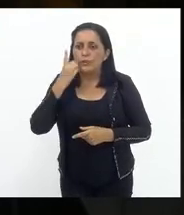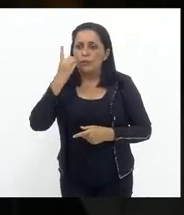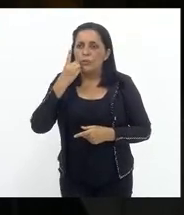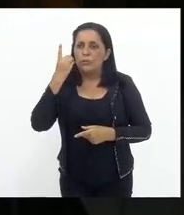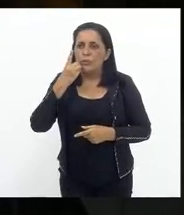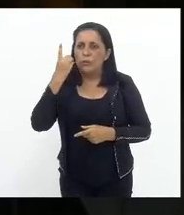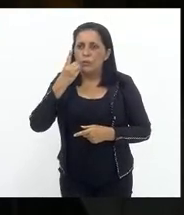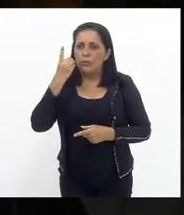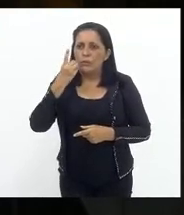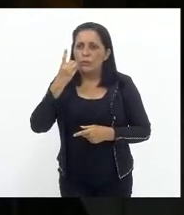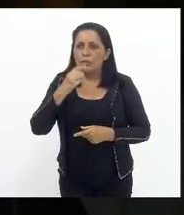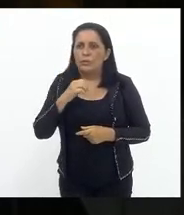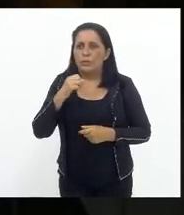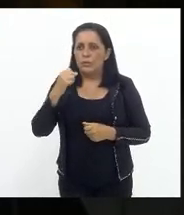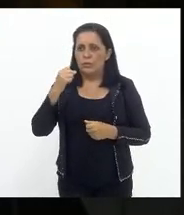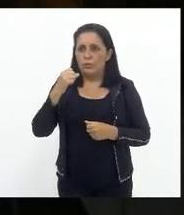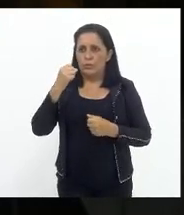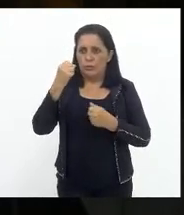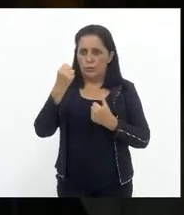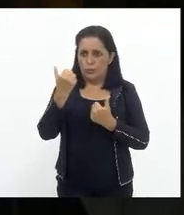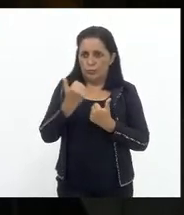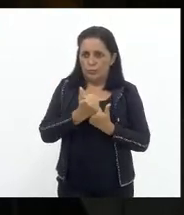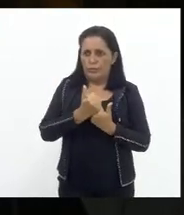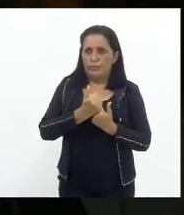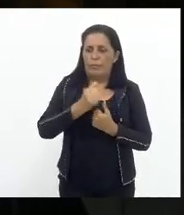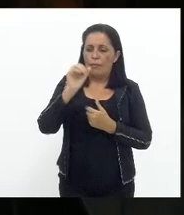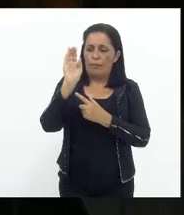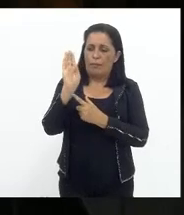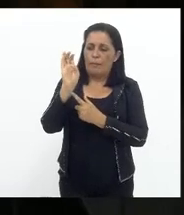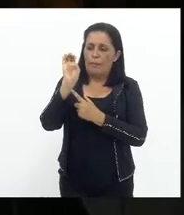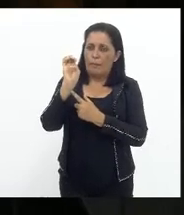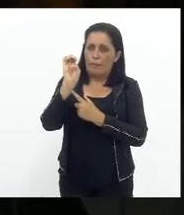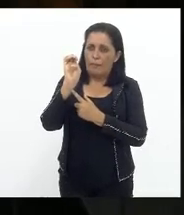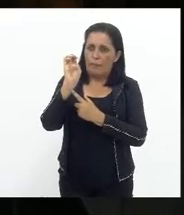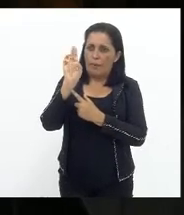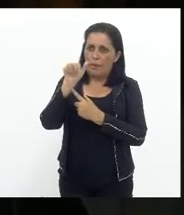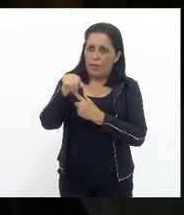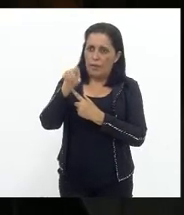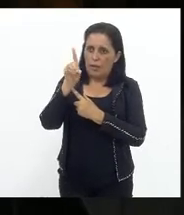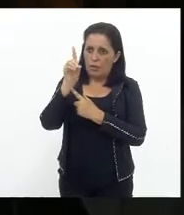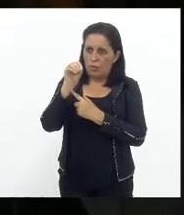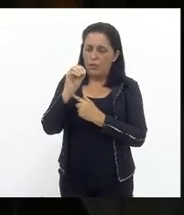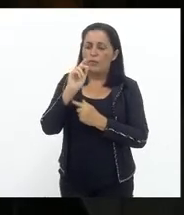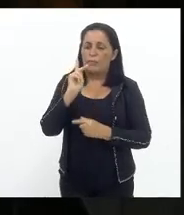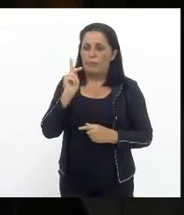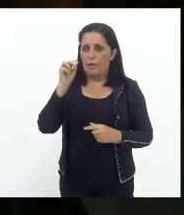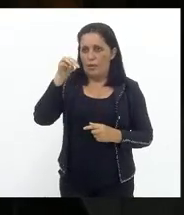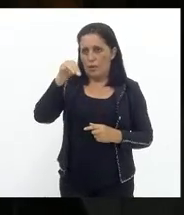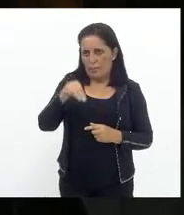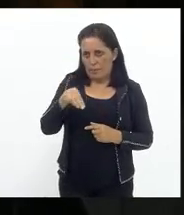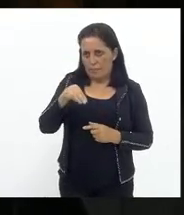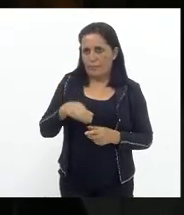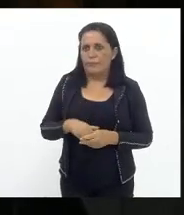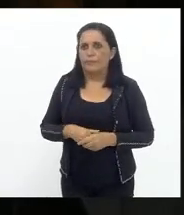deputado subtenente Bernardo, subtenente da Polícia Militar,